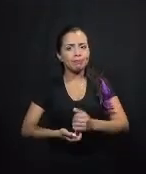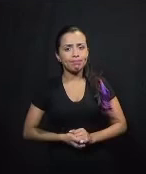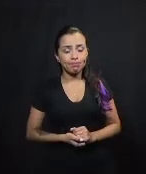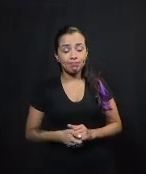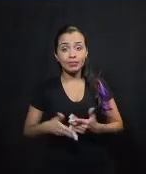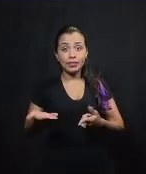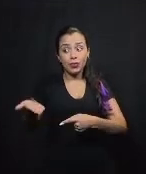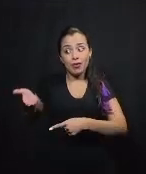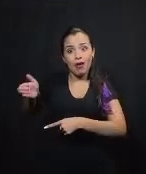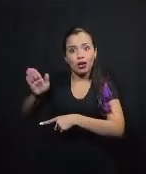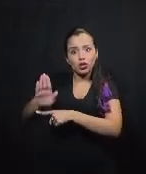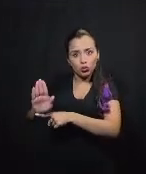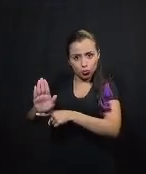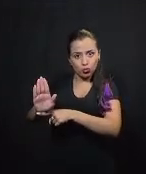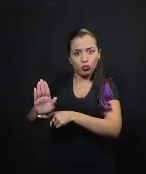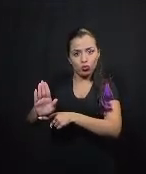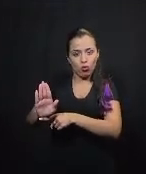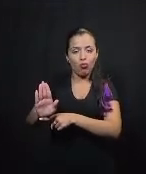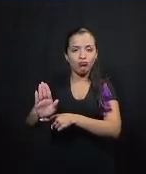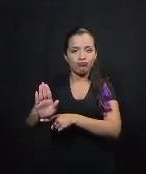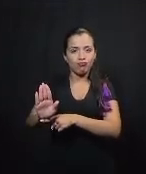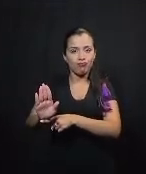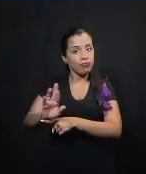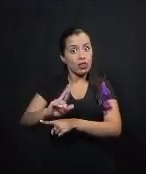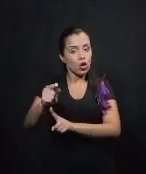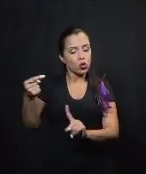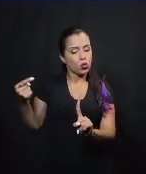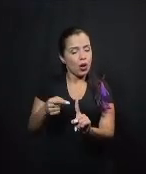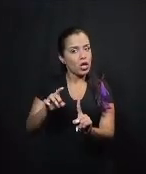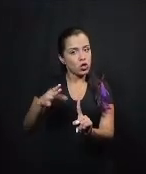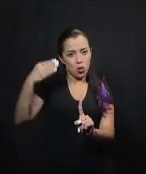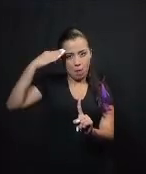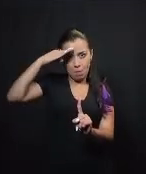contribuiu enormemente para uma... Não foi só ele, mas ele